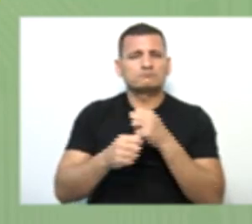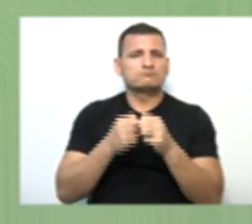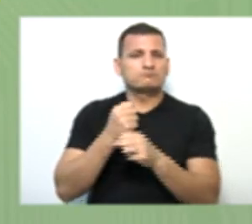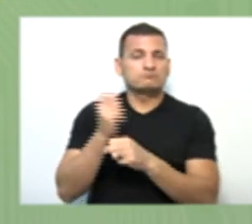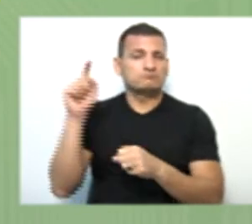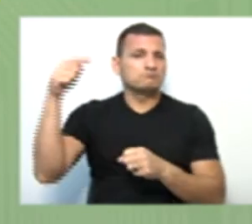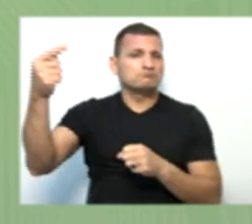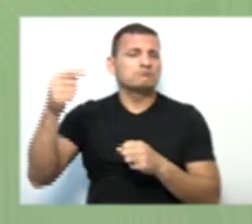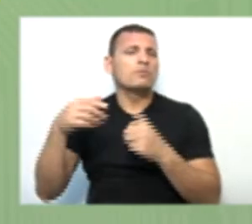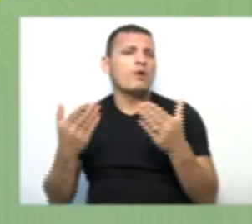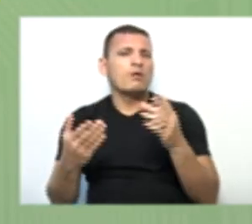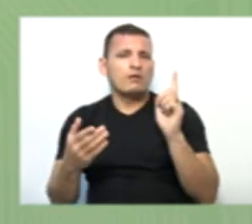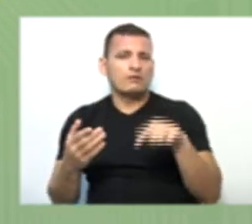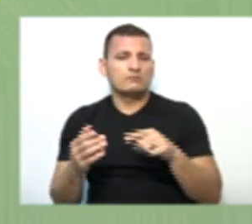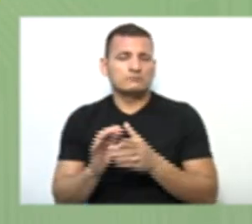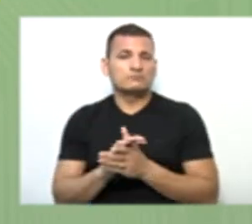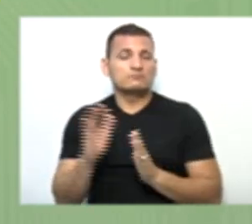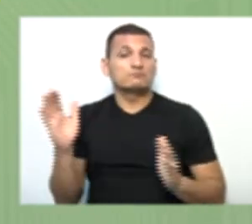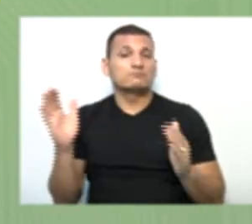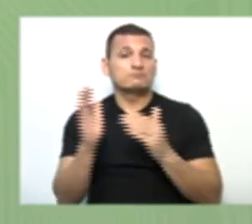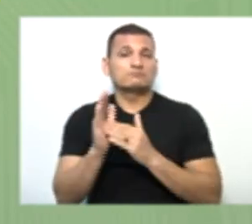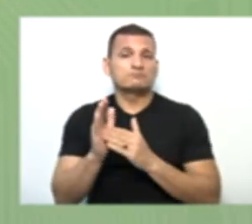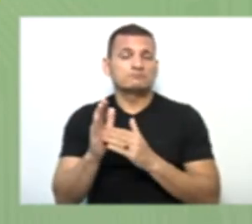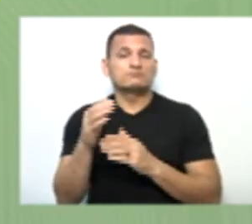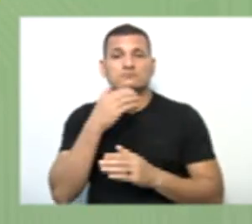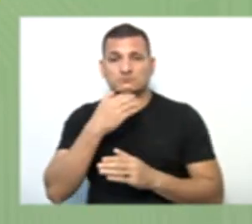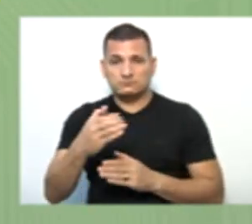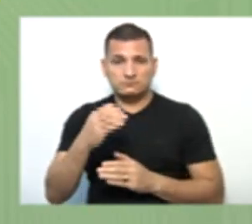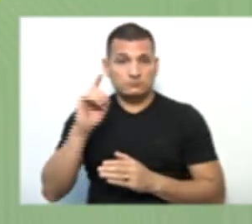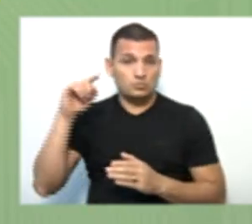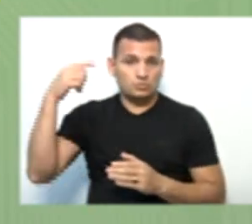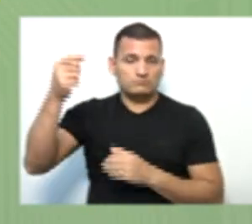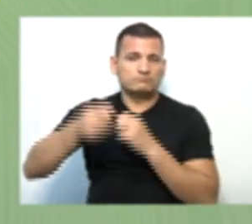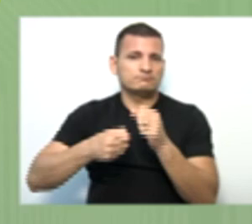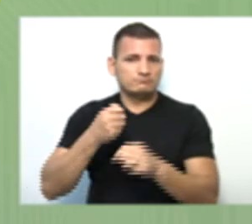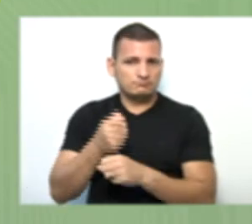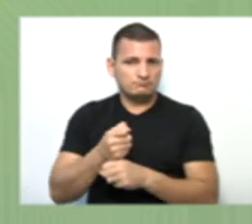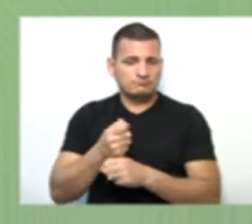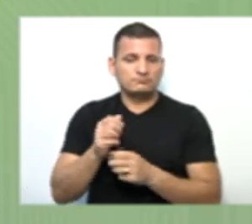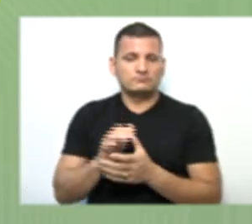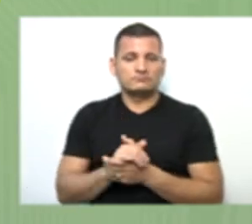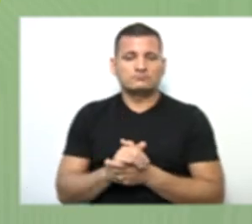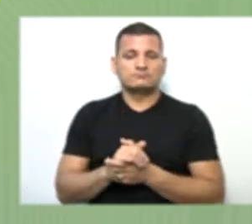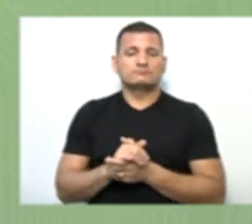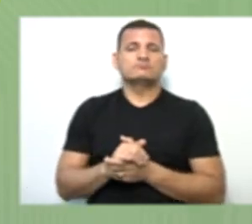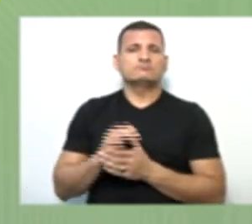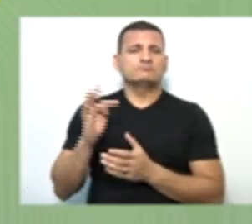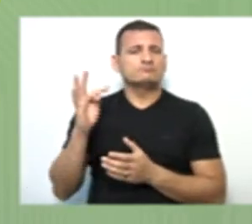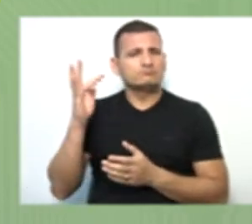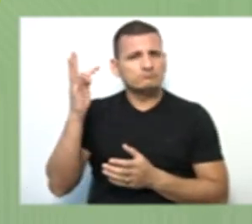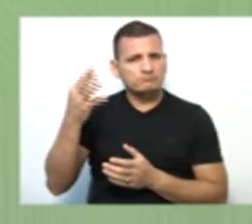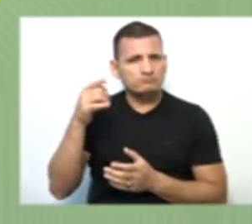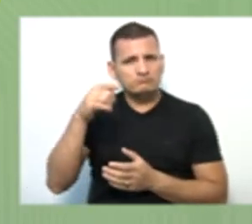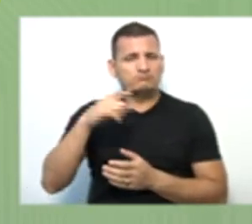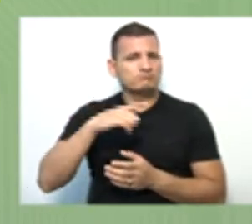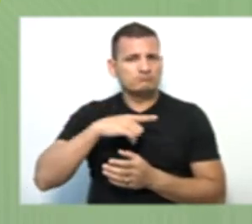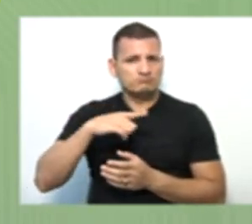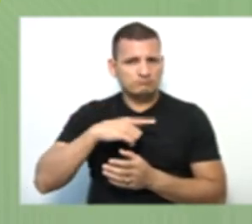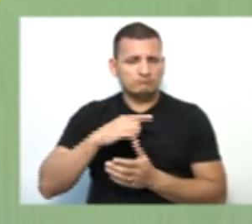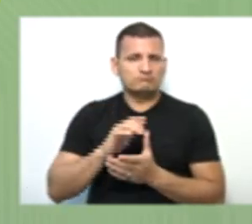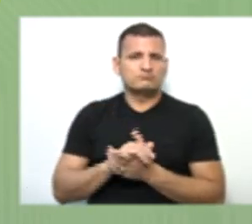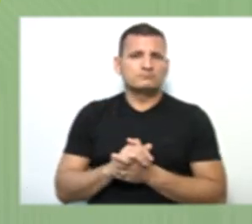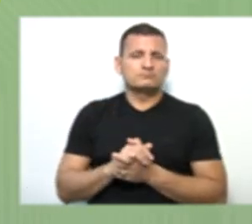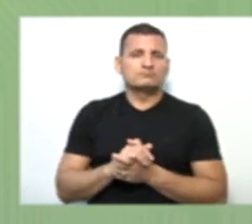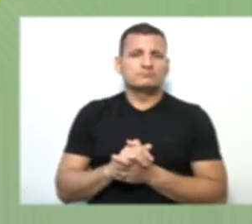Vai ser até dezembro do ano que vem. Tudo que você tiver como ativo a receber,